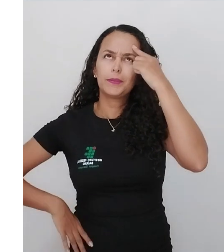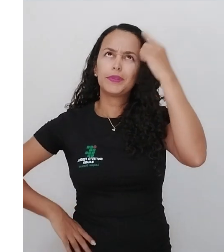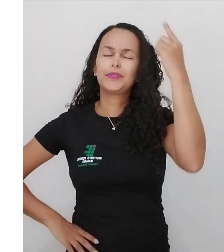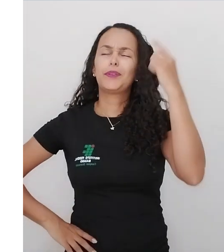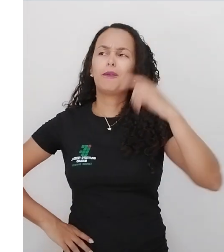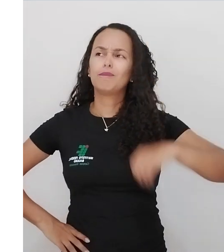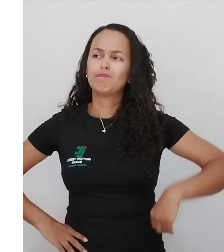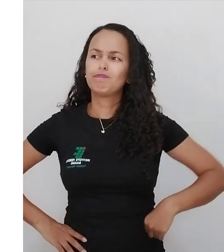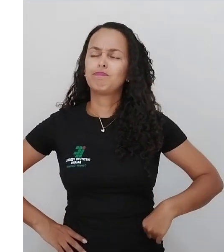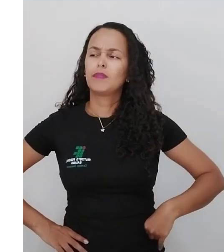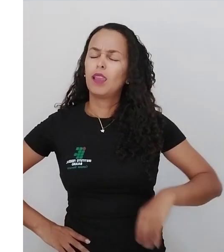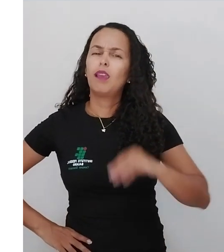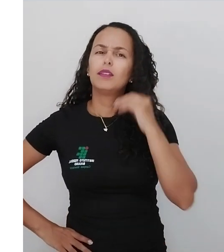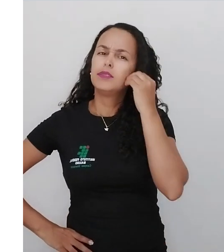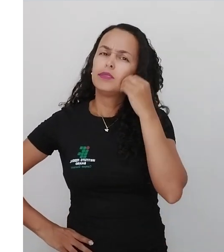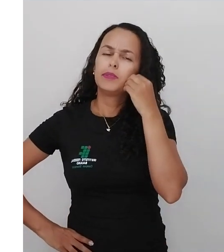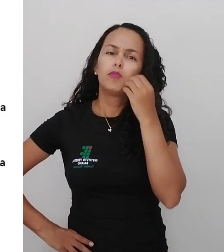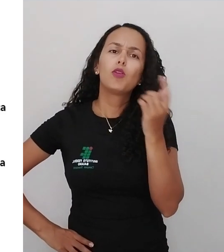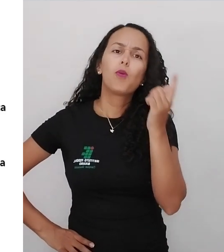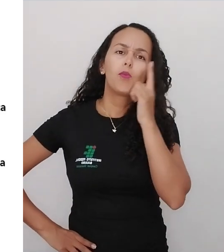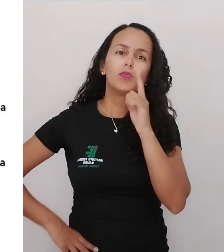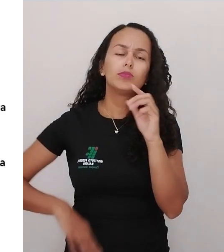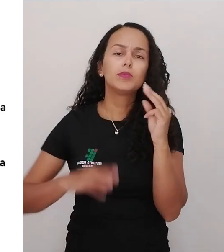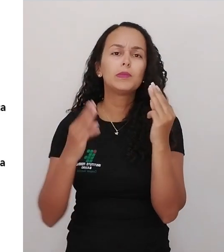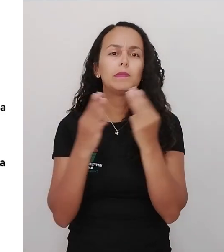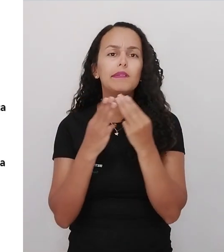o que poderia ter acontecido no nosso planeta, né?